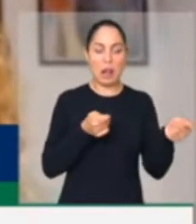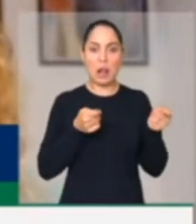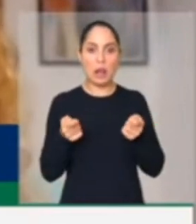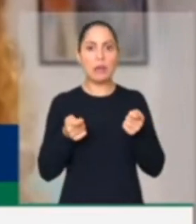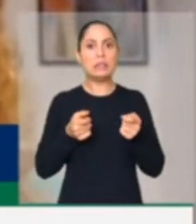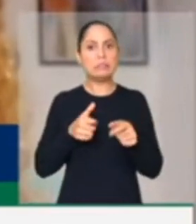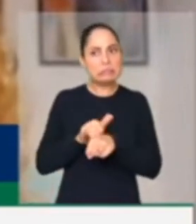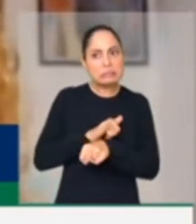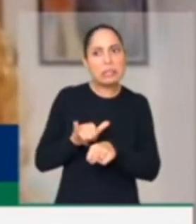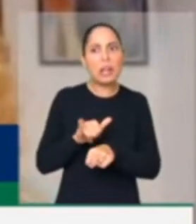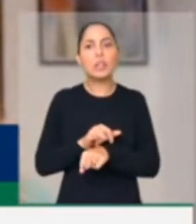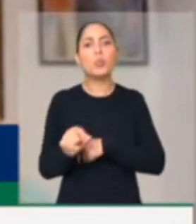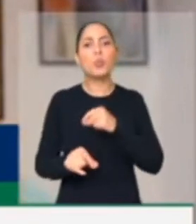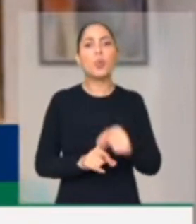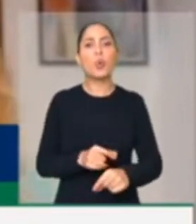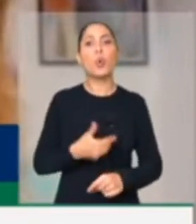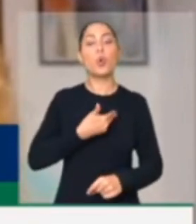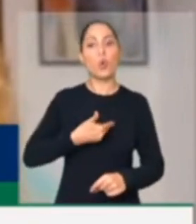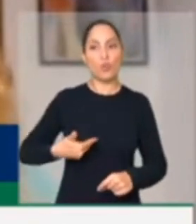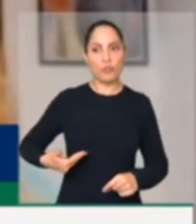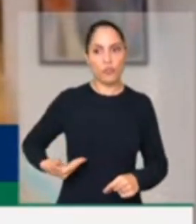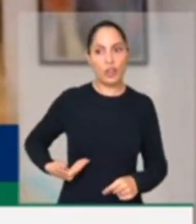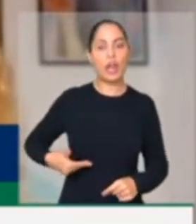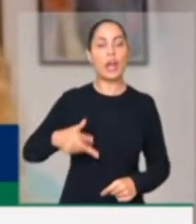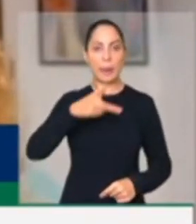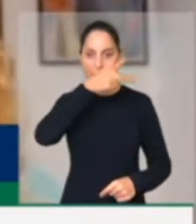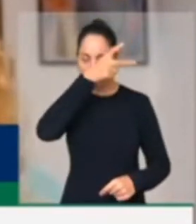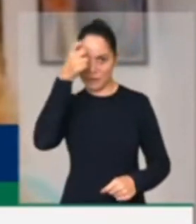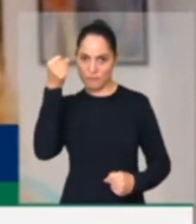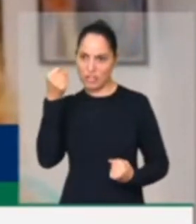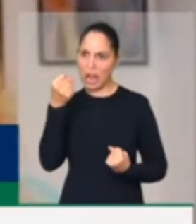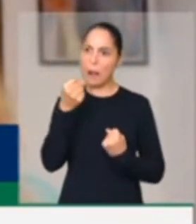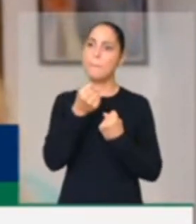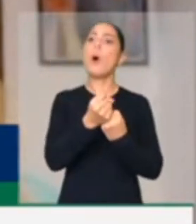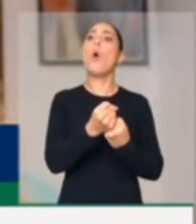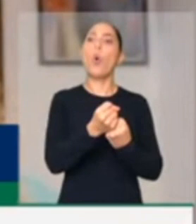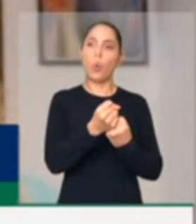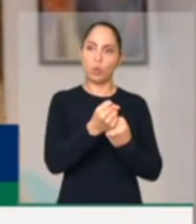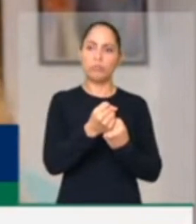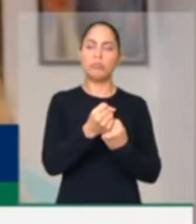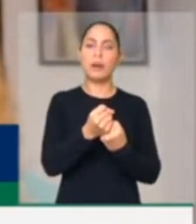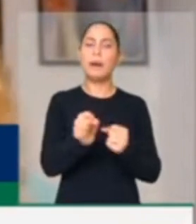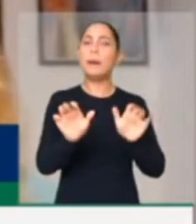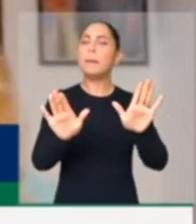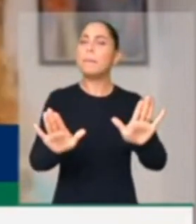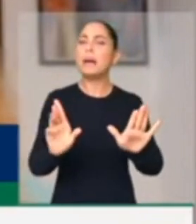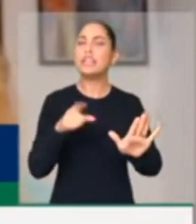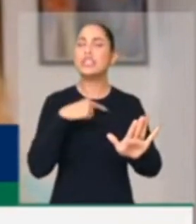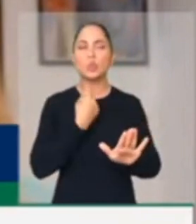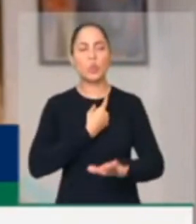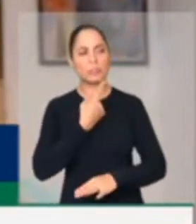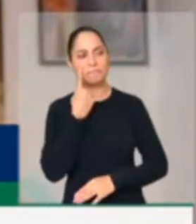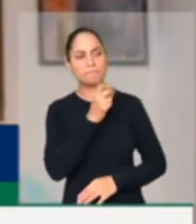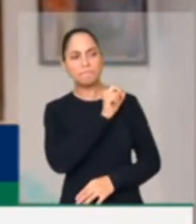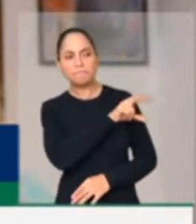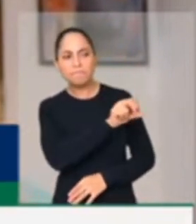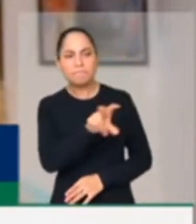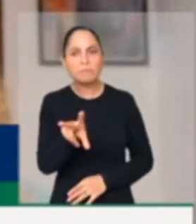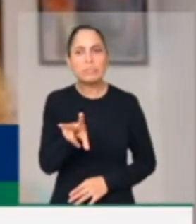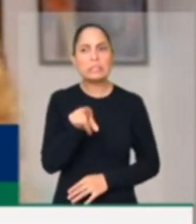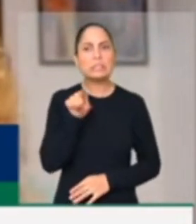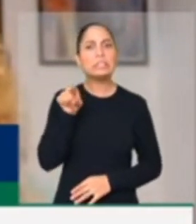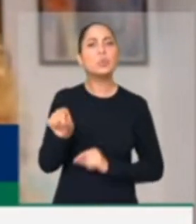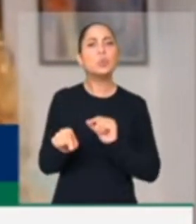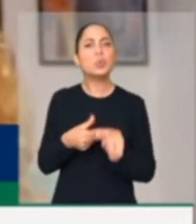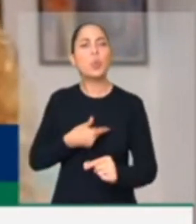os governadores e os prefeitos. E o que vemos o governo fazer? O governo quer criminalizar os governadores e os prefeitos,